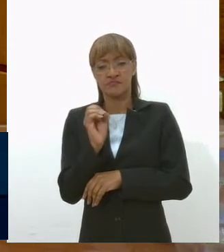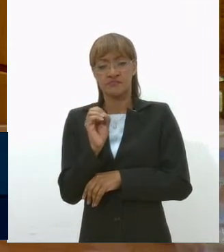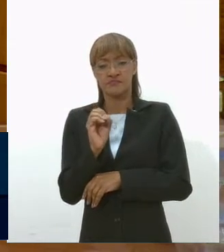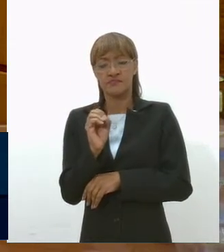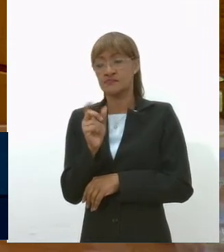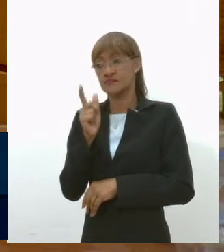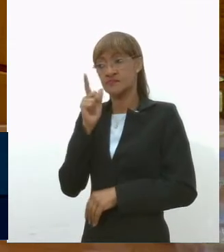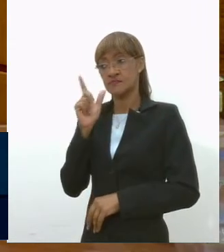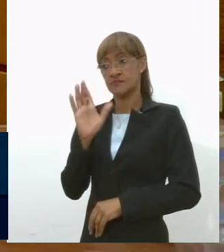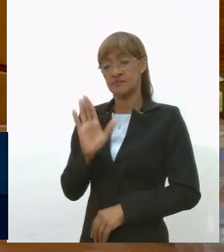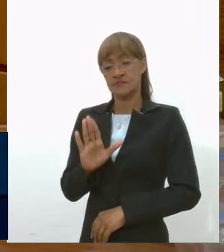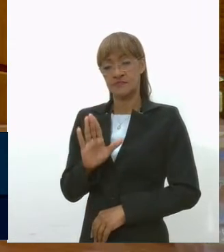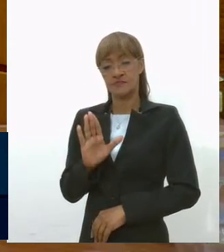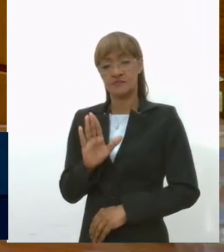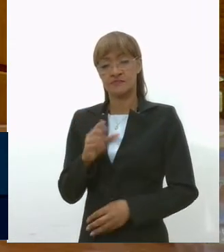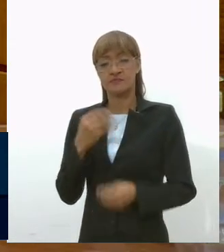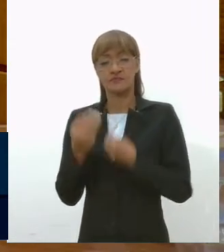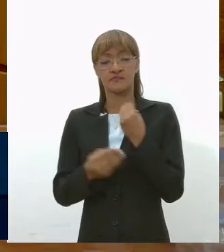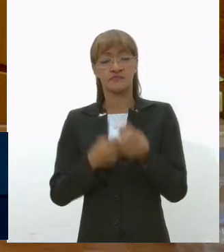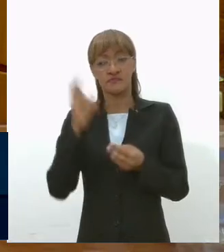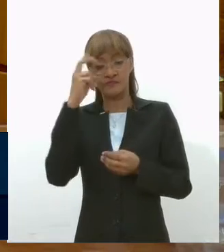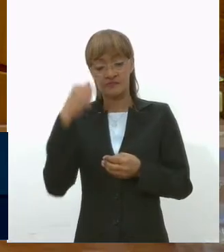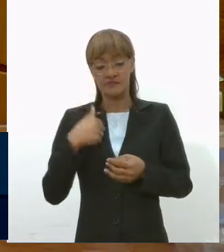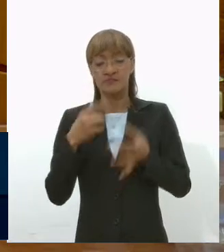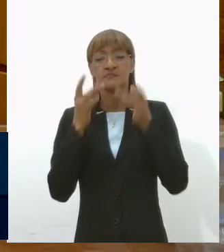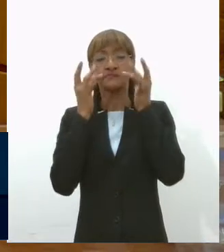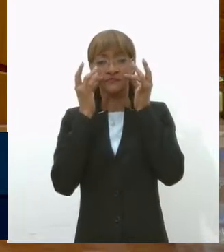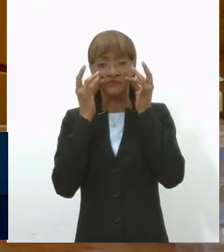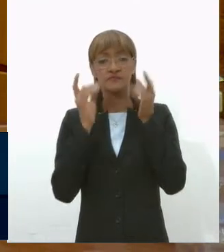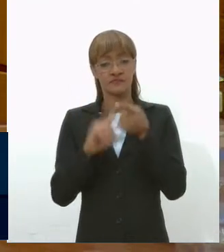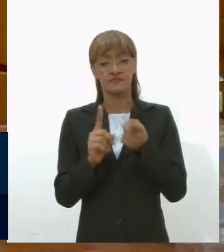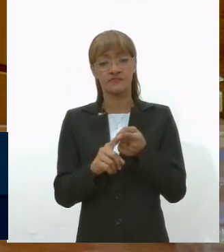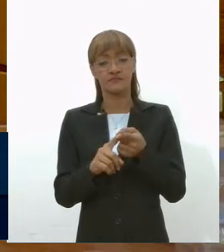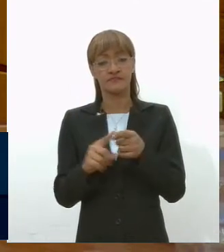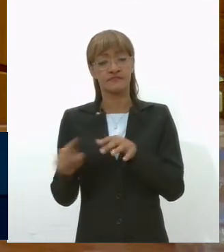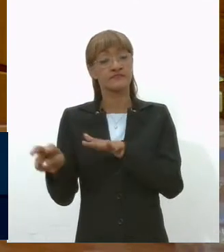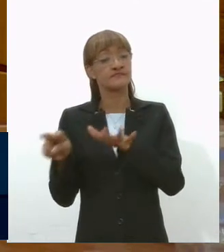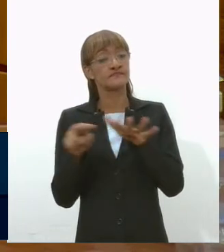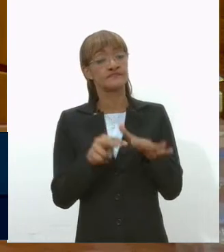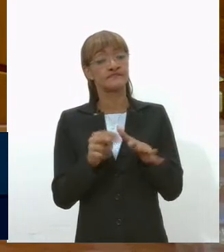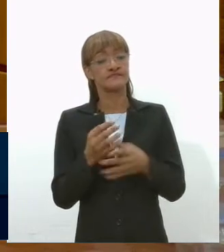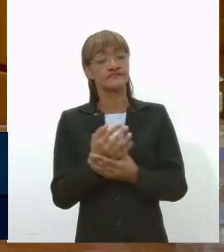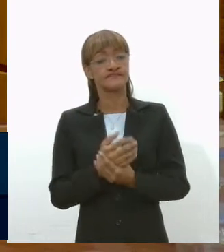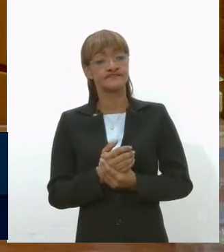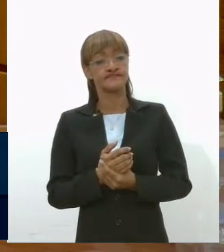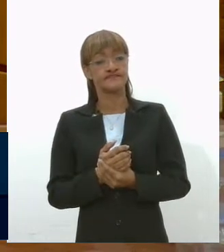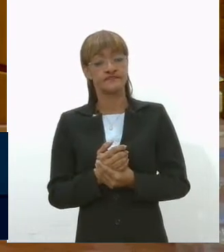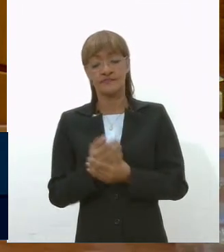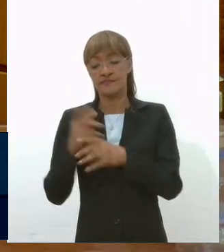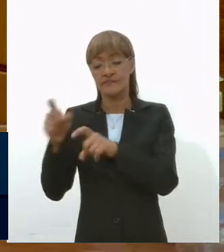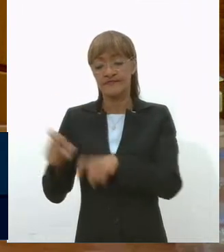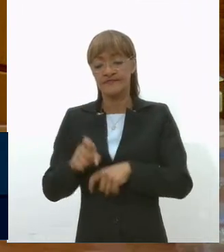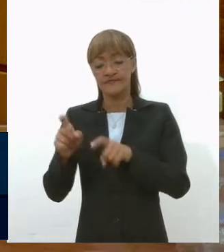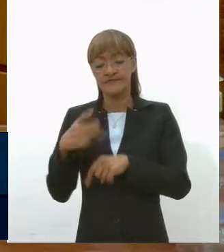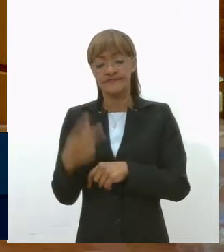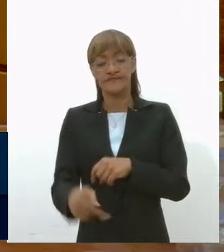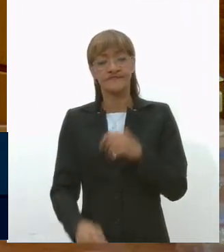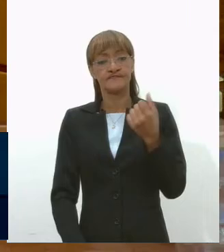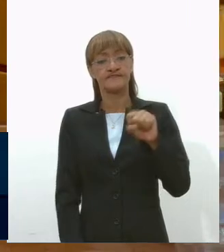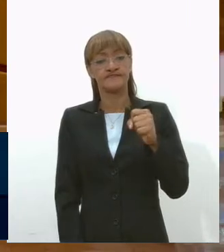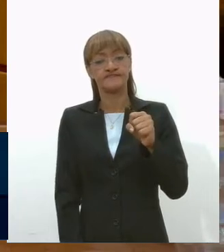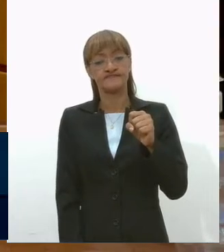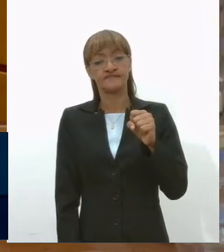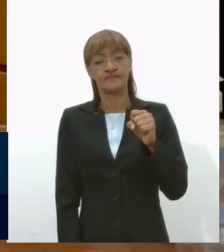tipo de benefício na área da cultura. Eu sou testemunha, essa semana mesmo, estive num povoado do interior de Sergipe, em que